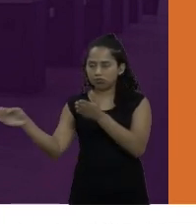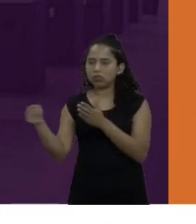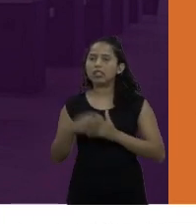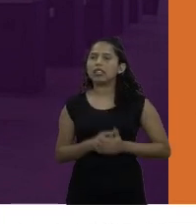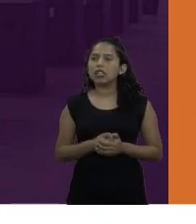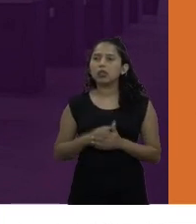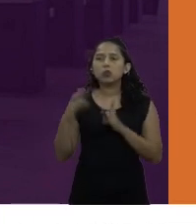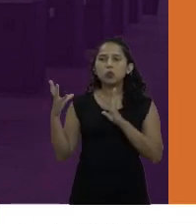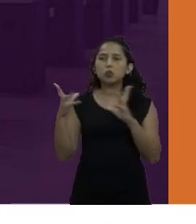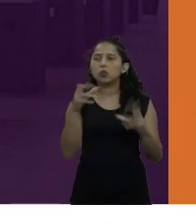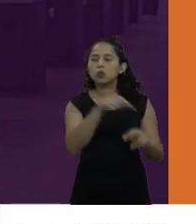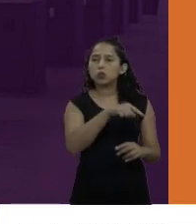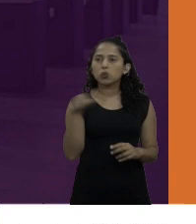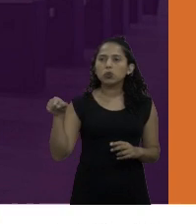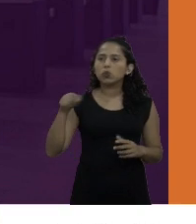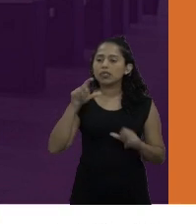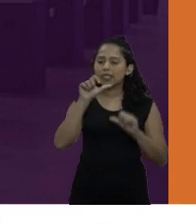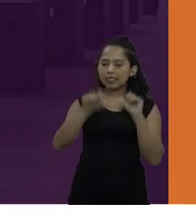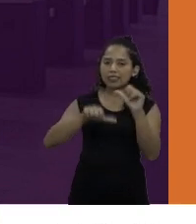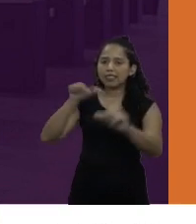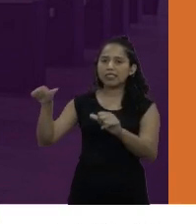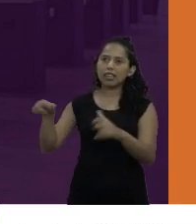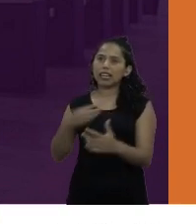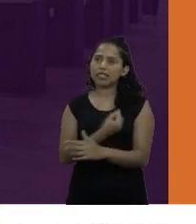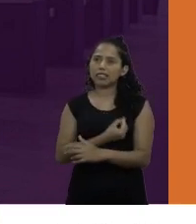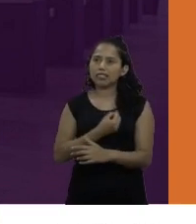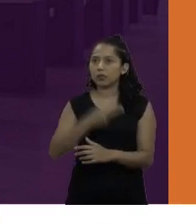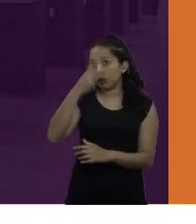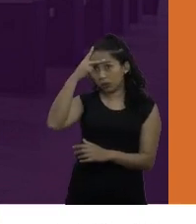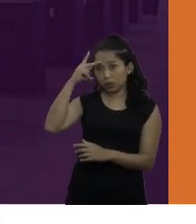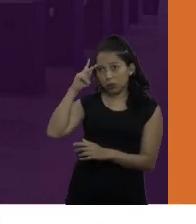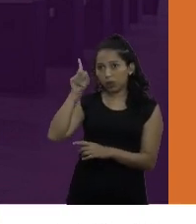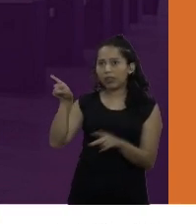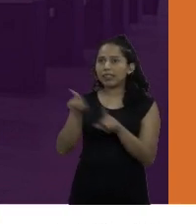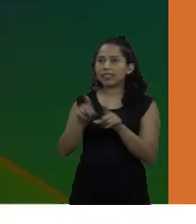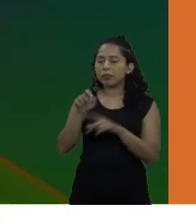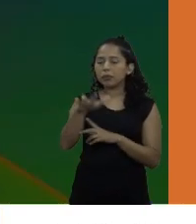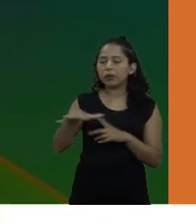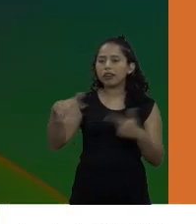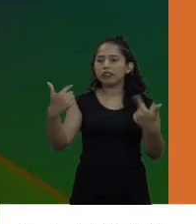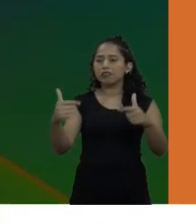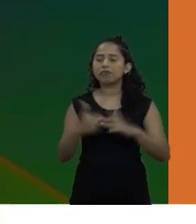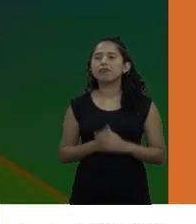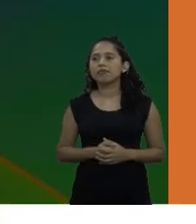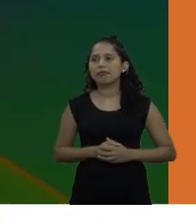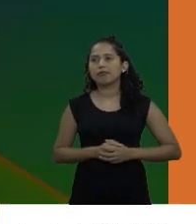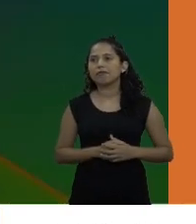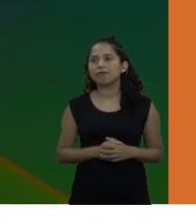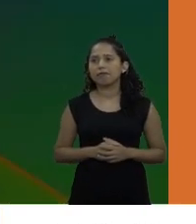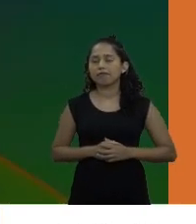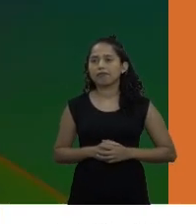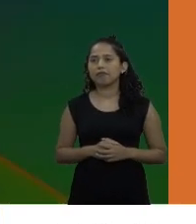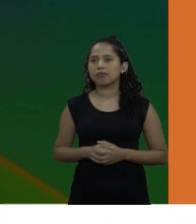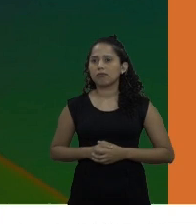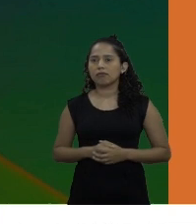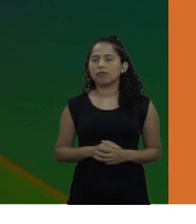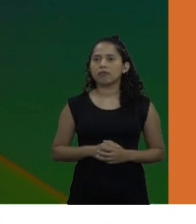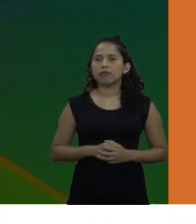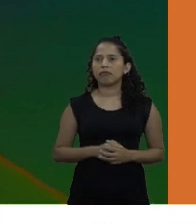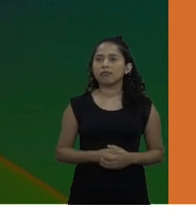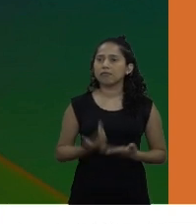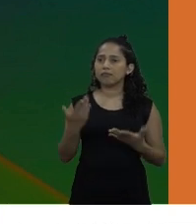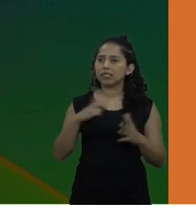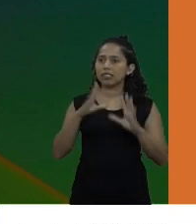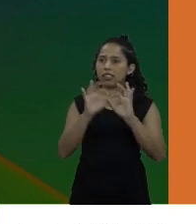gerou na nossa existência como pessoas e como mercado de trabalho. E aí tem essa frase